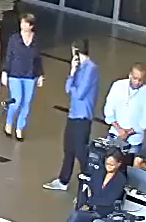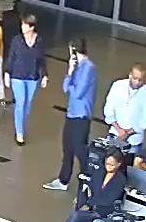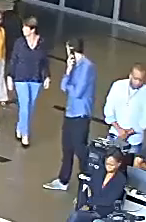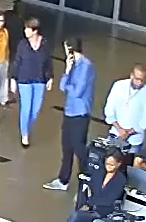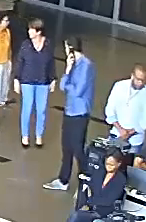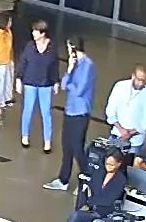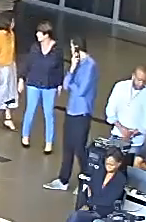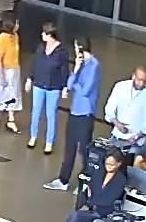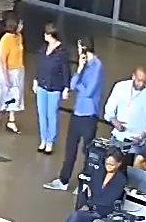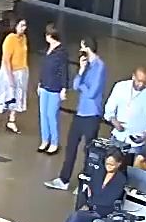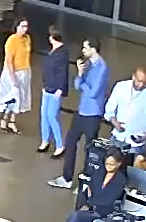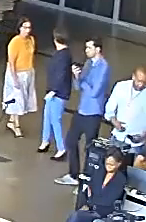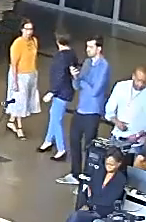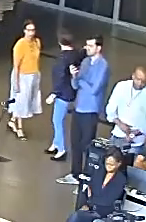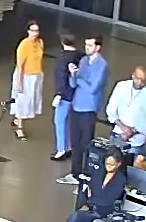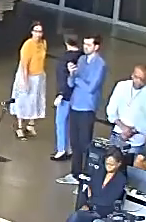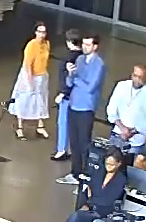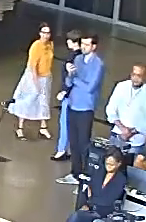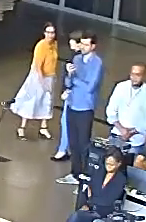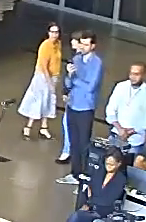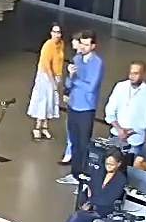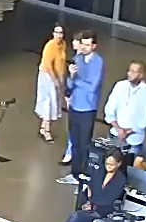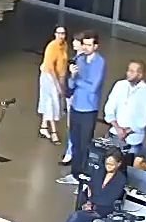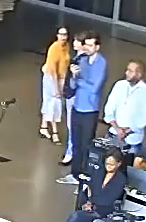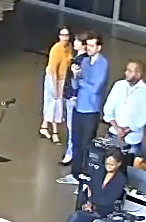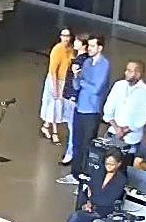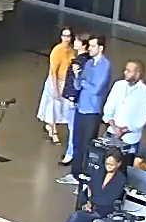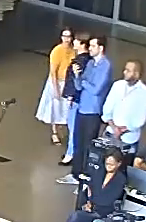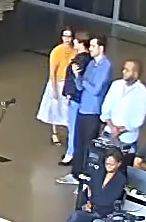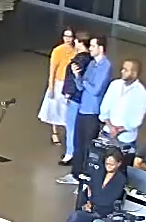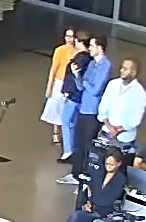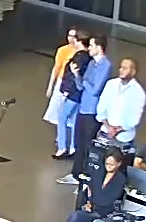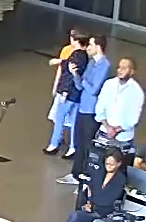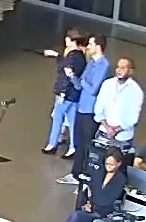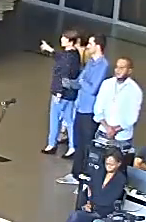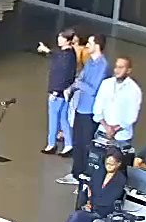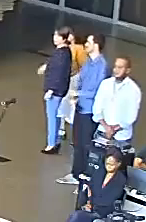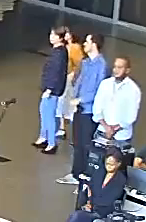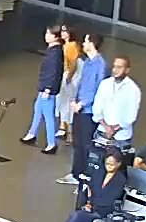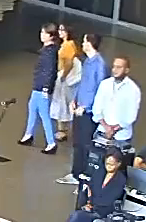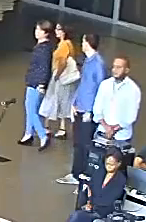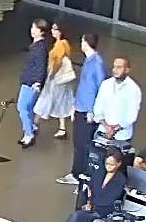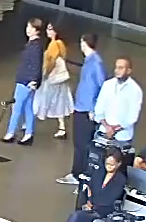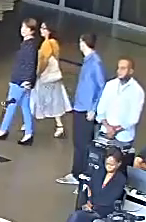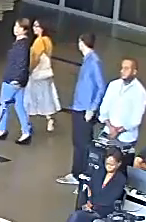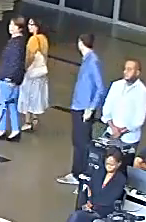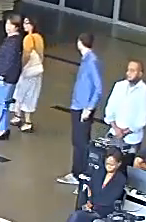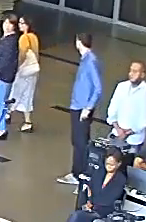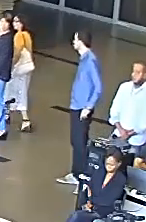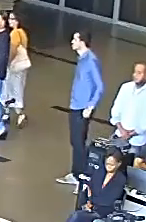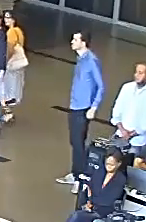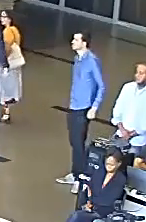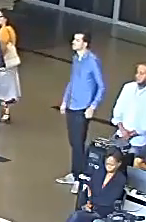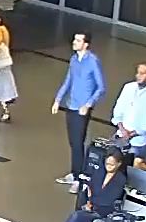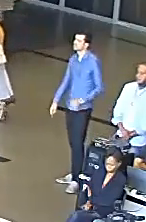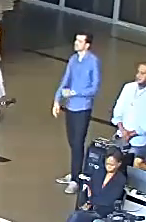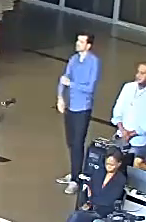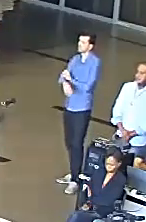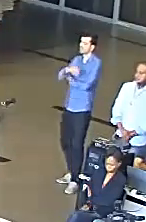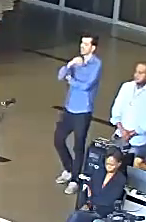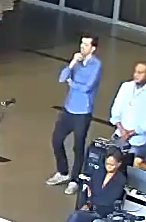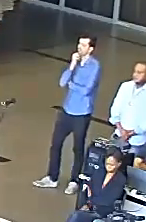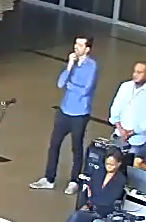eh sejam cerceados esses direitos né e eu quero trazer aqui uma situação que